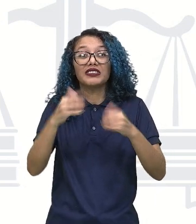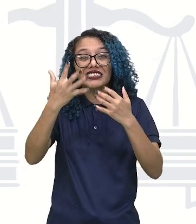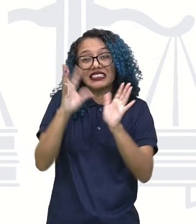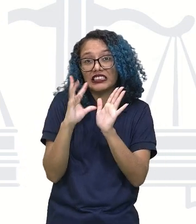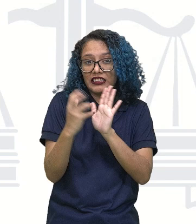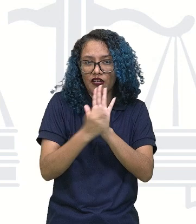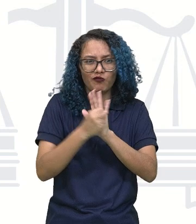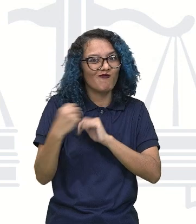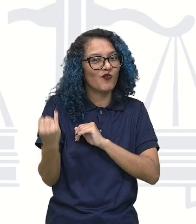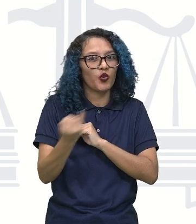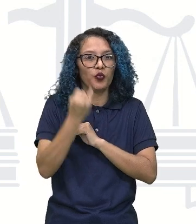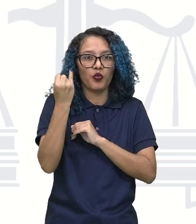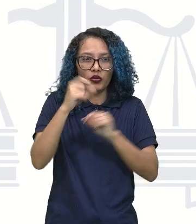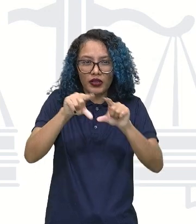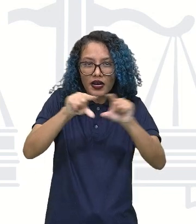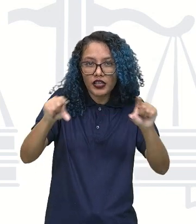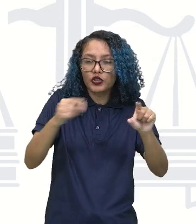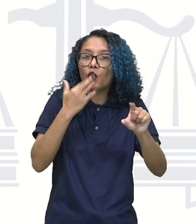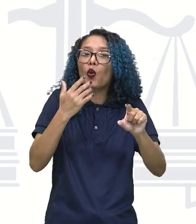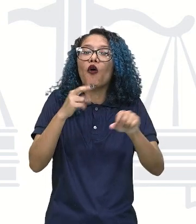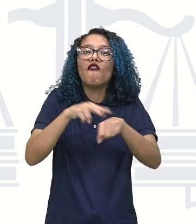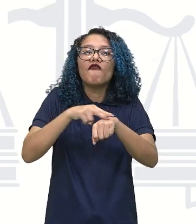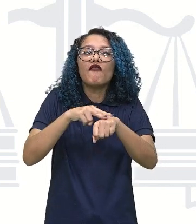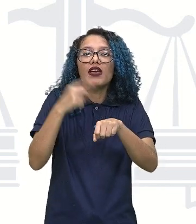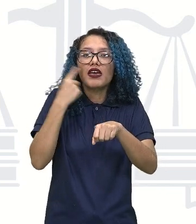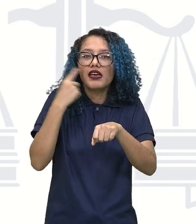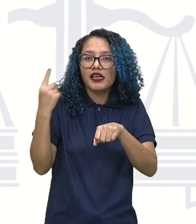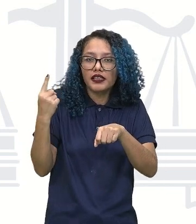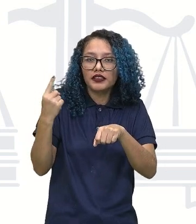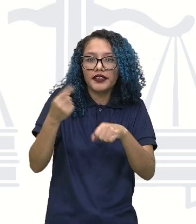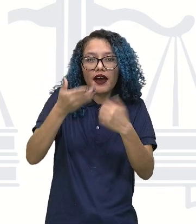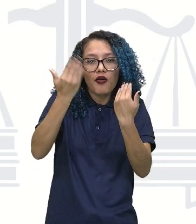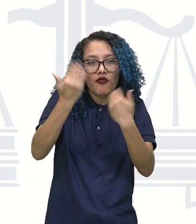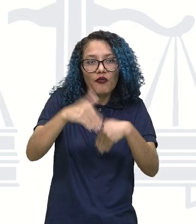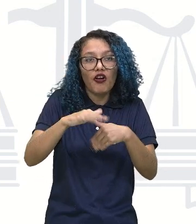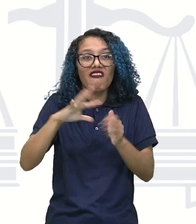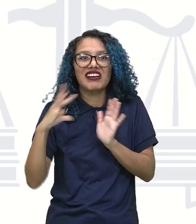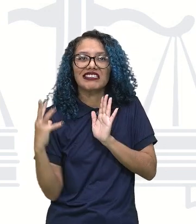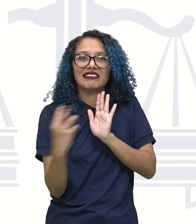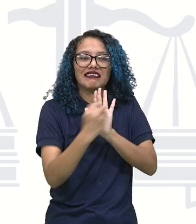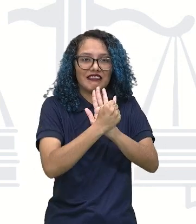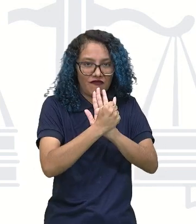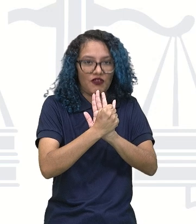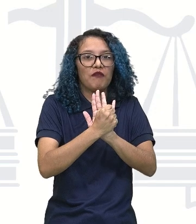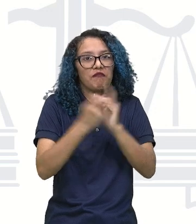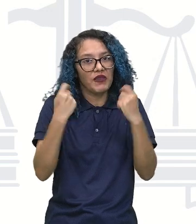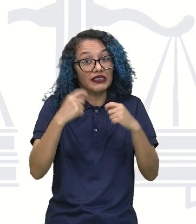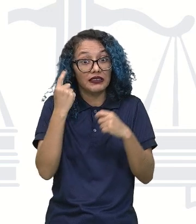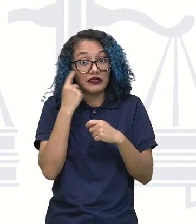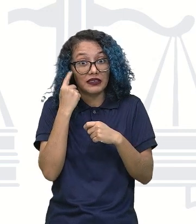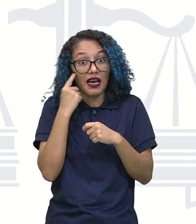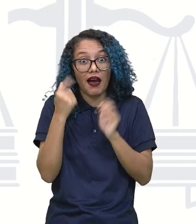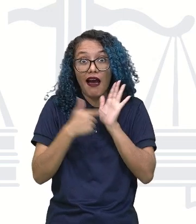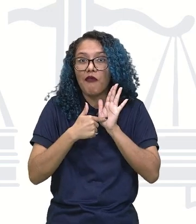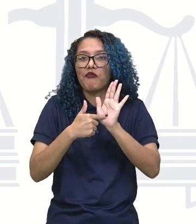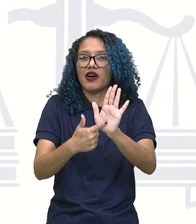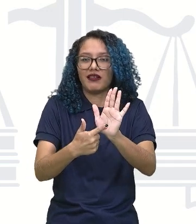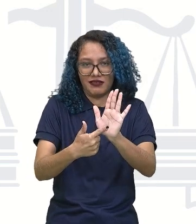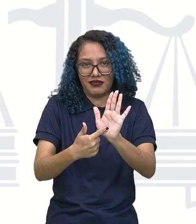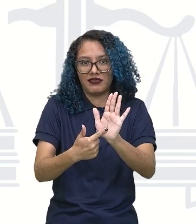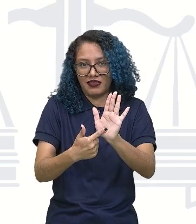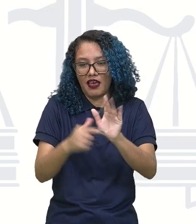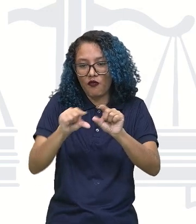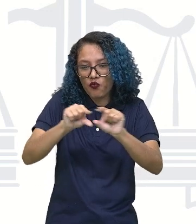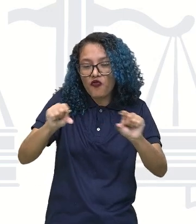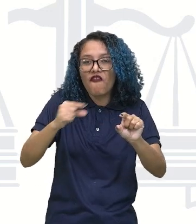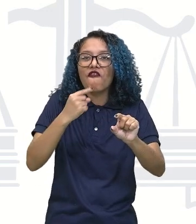Essa mensagem aqui certifica de que realmente a sua avaliação foi salva com sucesso, tá bom? E aí, você também vai ter